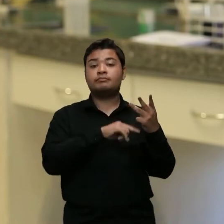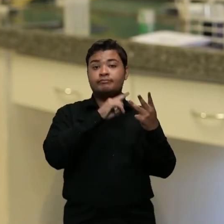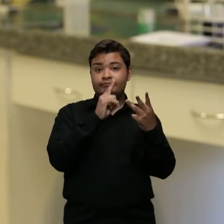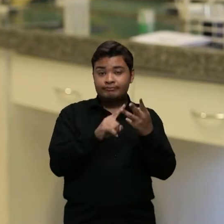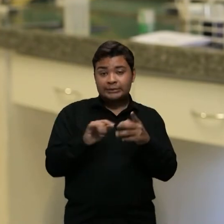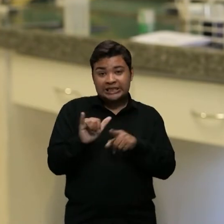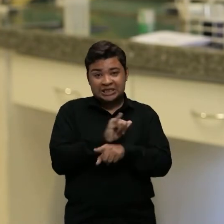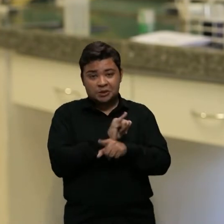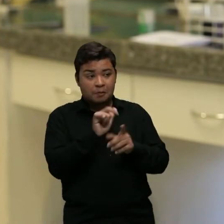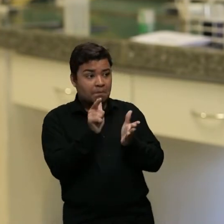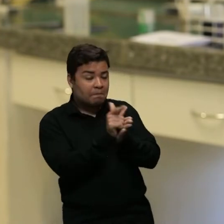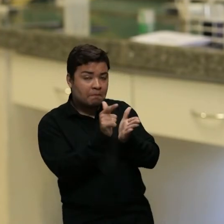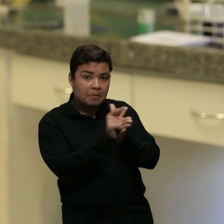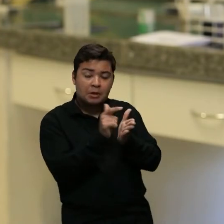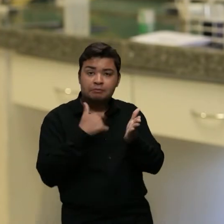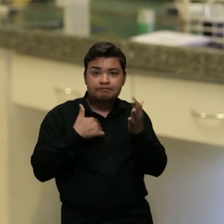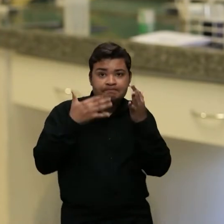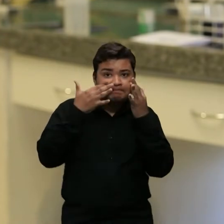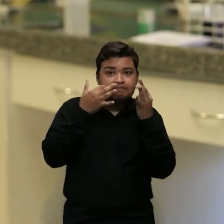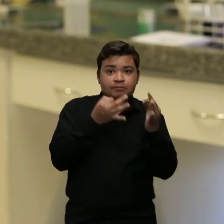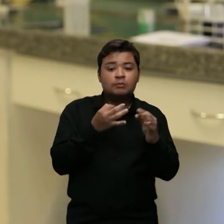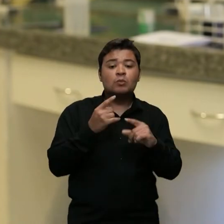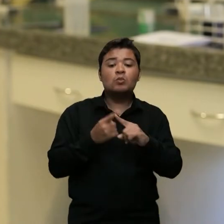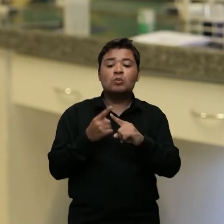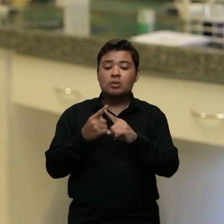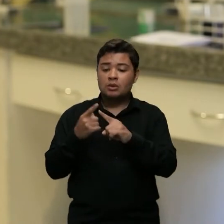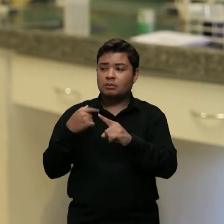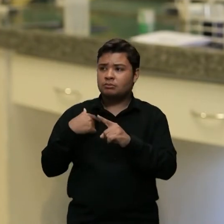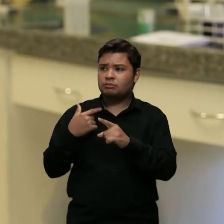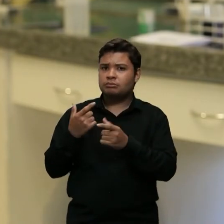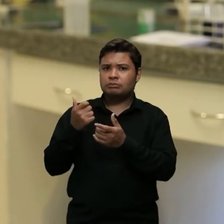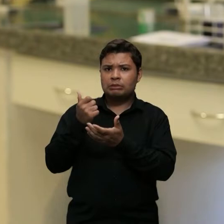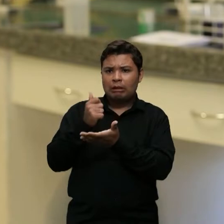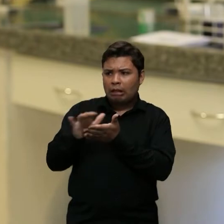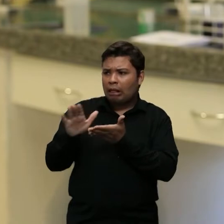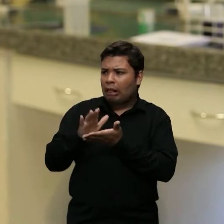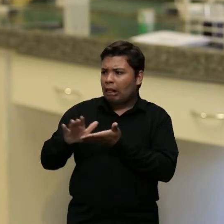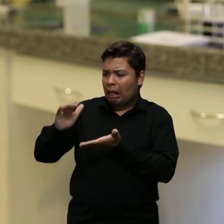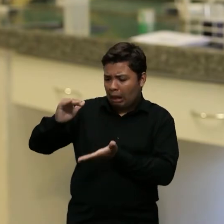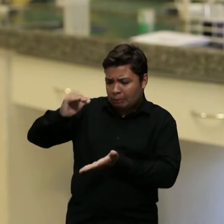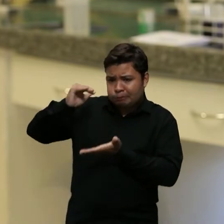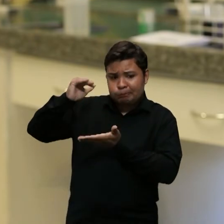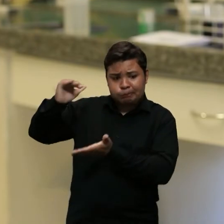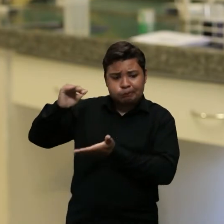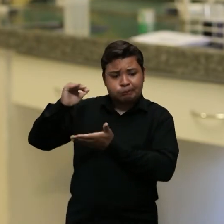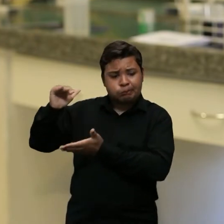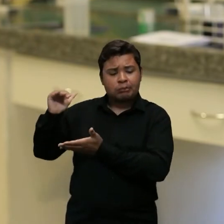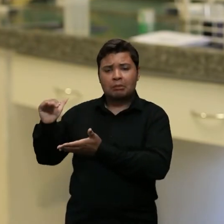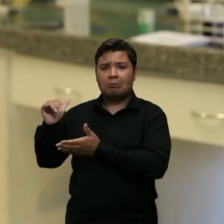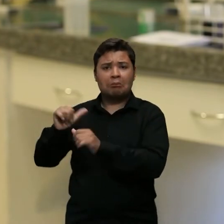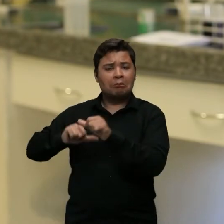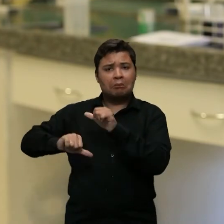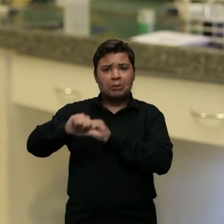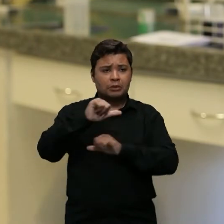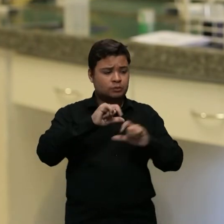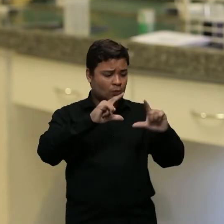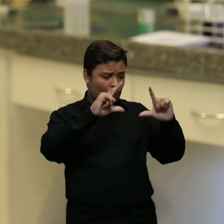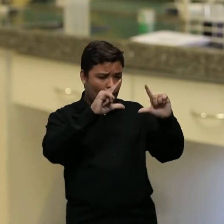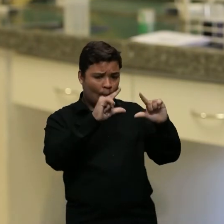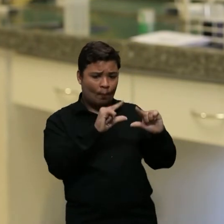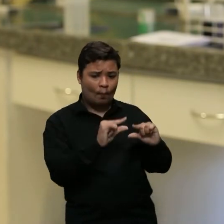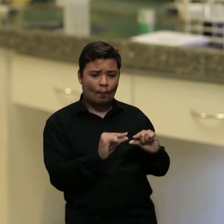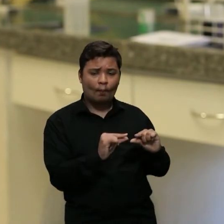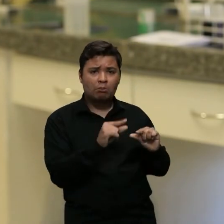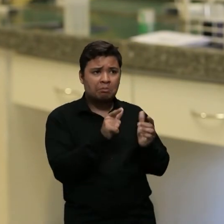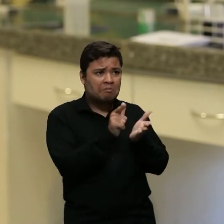técnica do papel, que a gente pôde reduzir o volume aí, né? A gente gastava litros e litros em aula e quando a gente reduziu para uma coisa